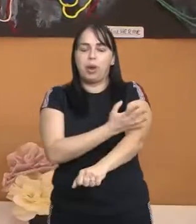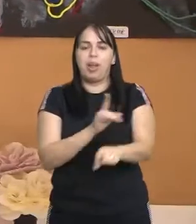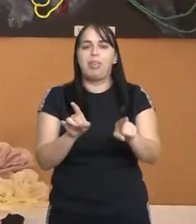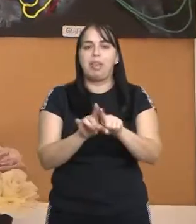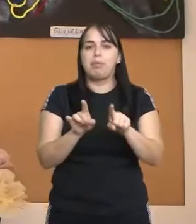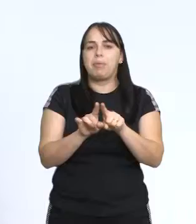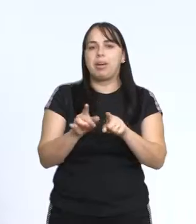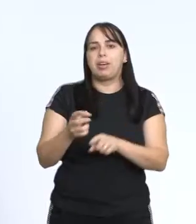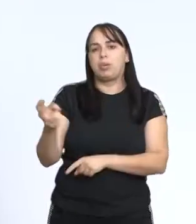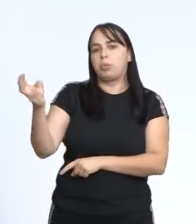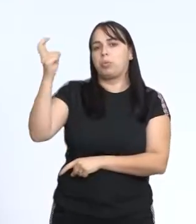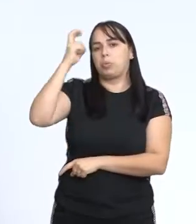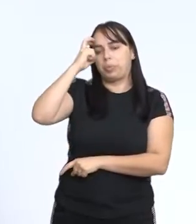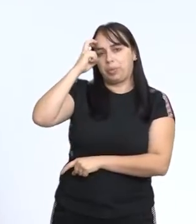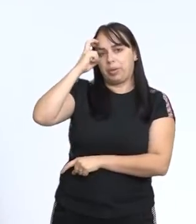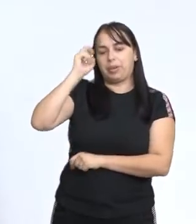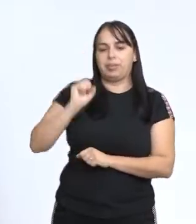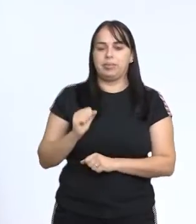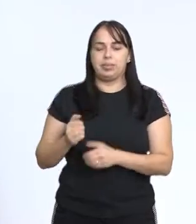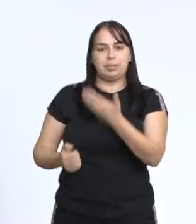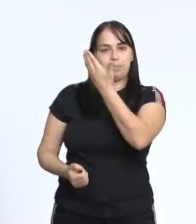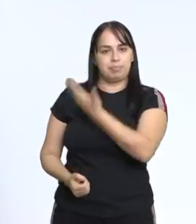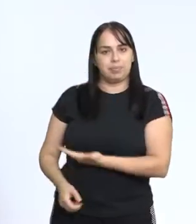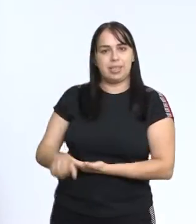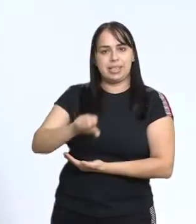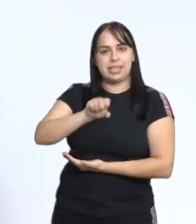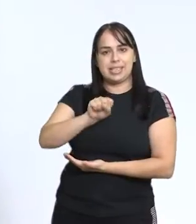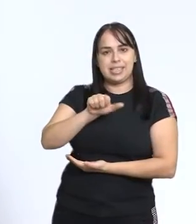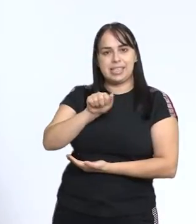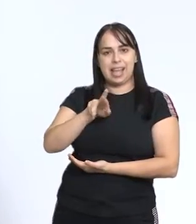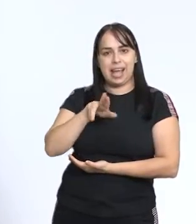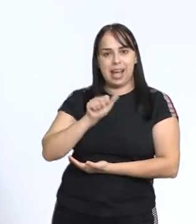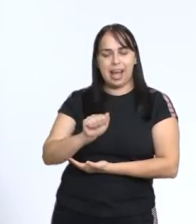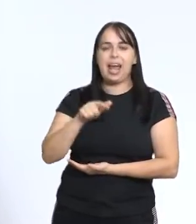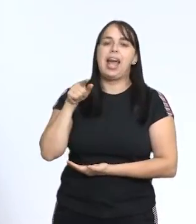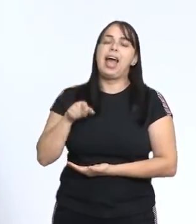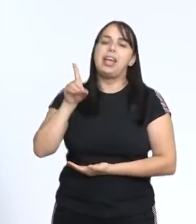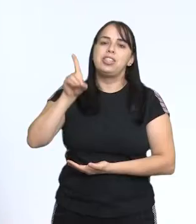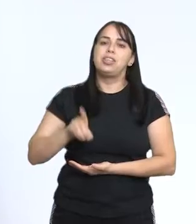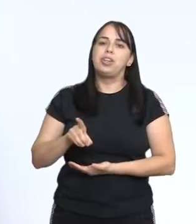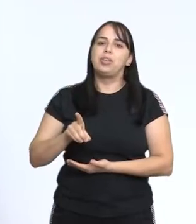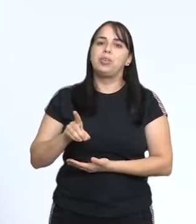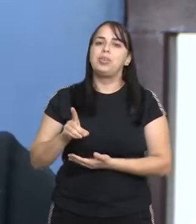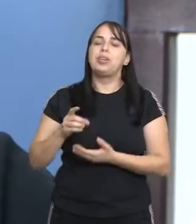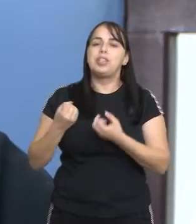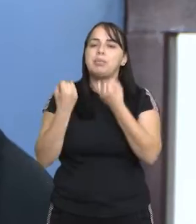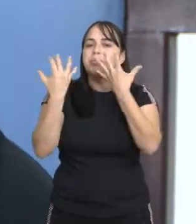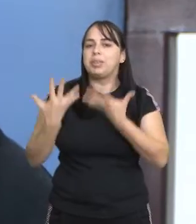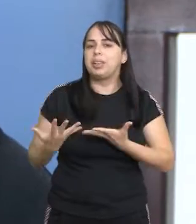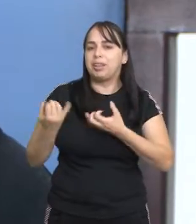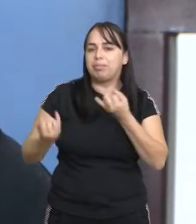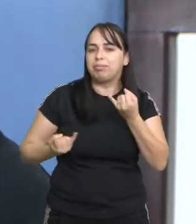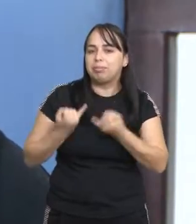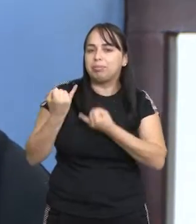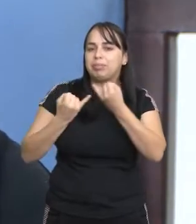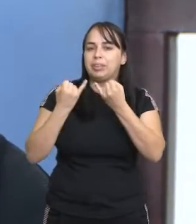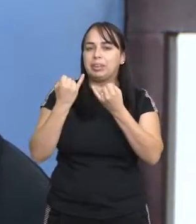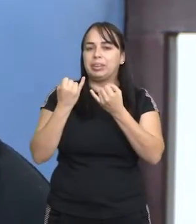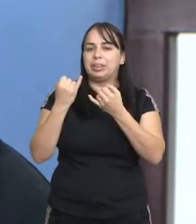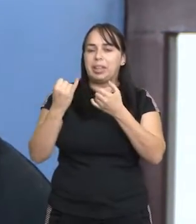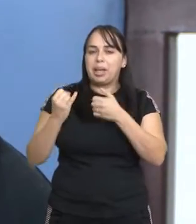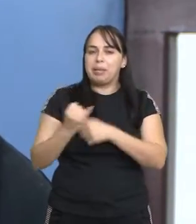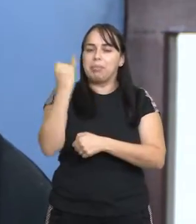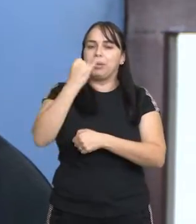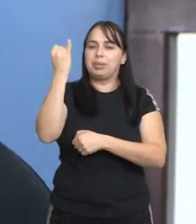e familiares. A Sara é diretora da instituição e conta sobre a importância desse apoio. Para ela, o poder público